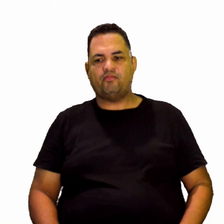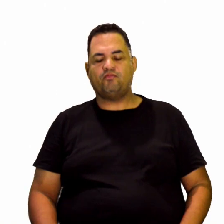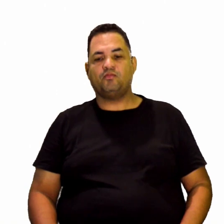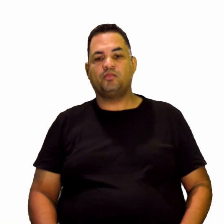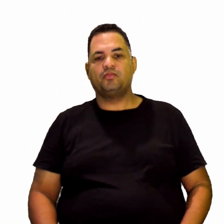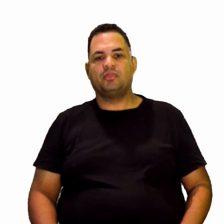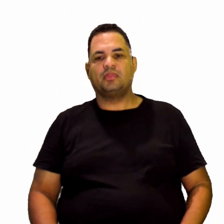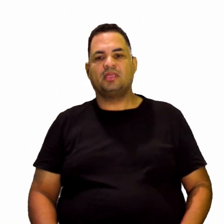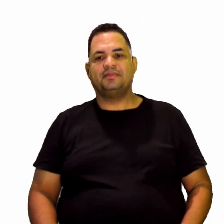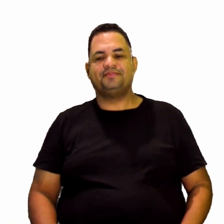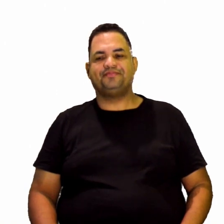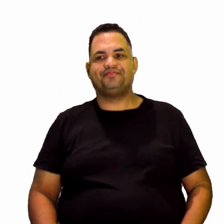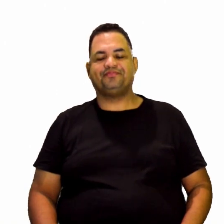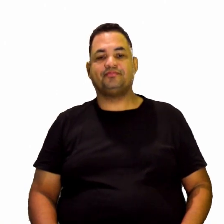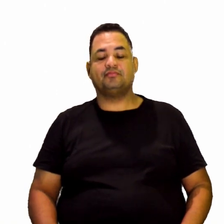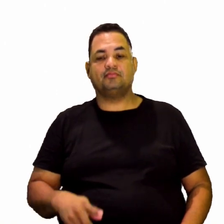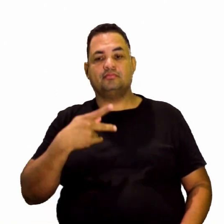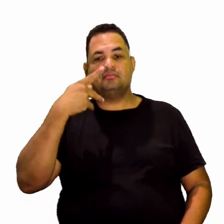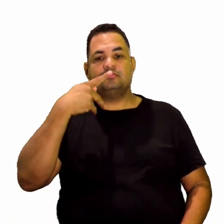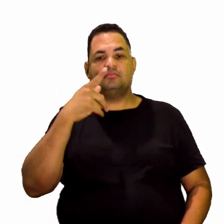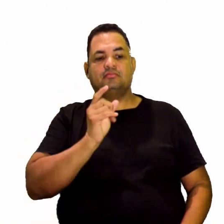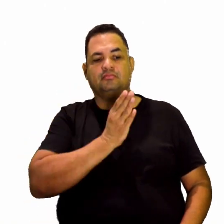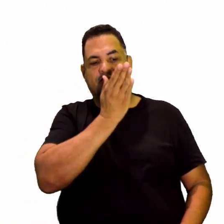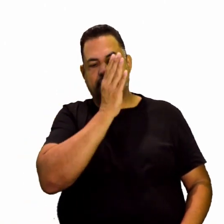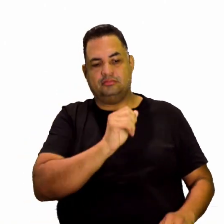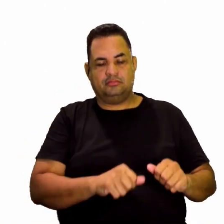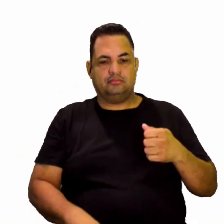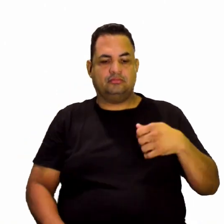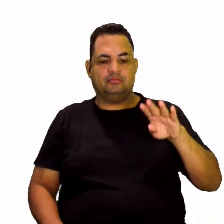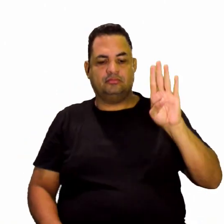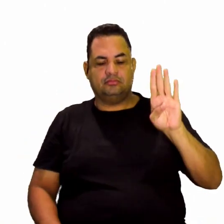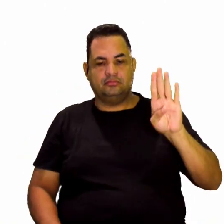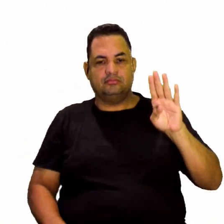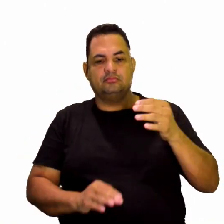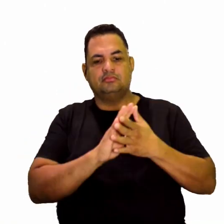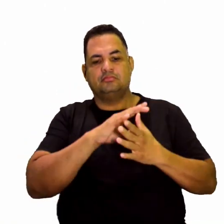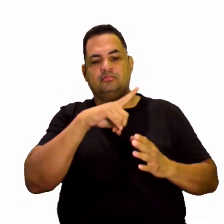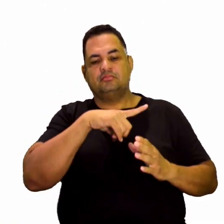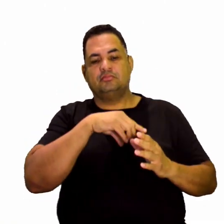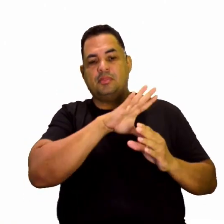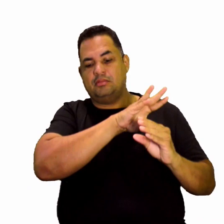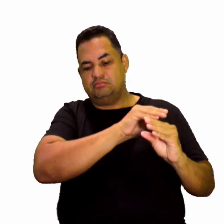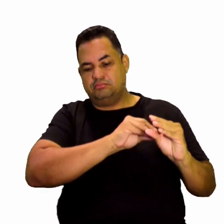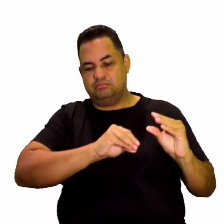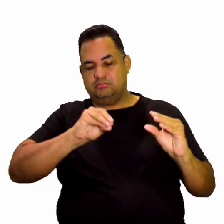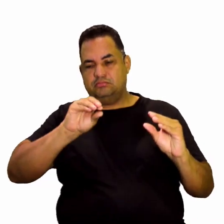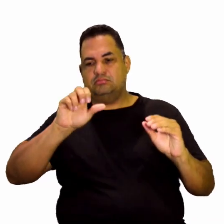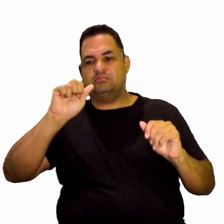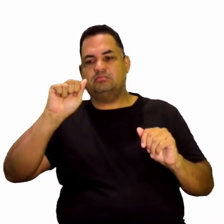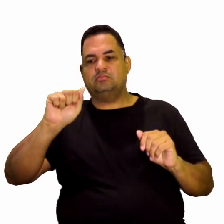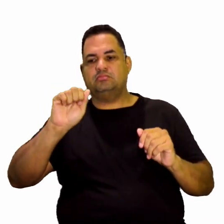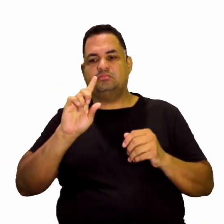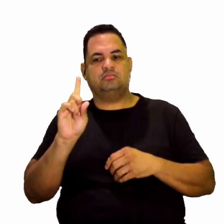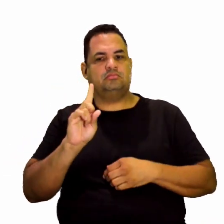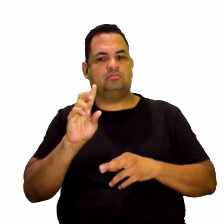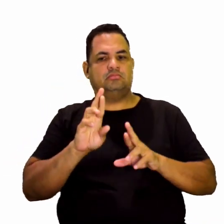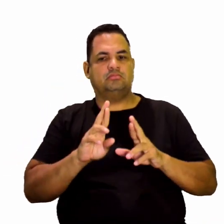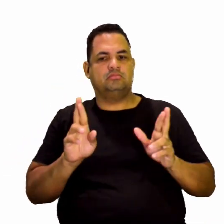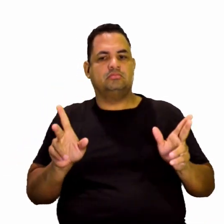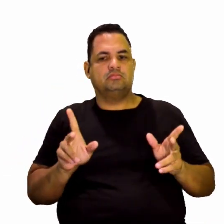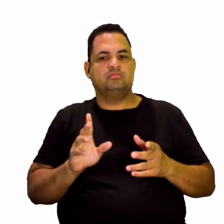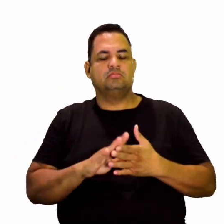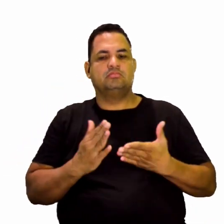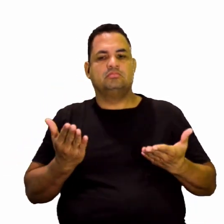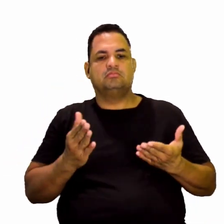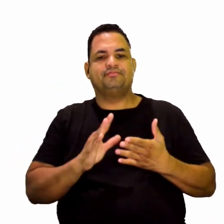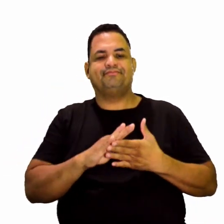diferentes, né? Aquilo que eu falei, né? O fulano B, ele tem uma característica que eu quero no A. Eles não são iguais, mas eu quero